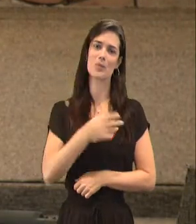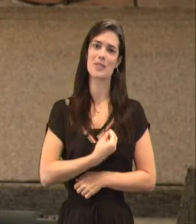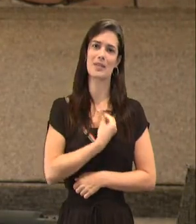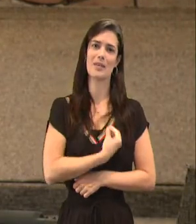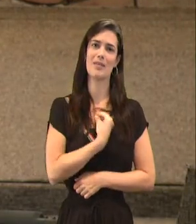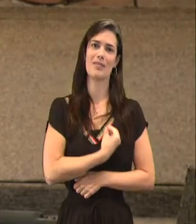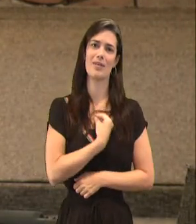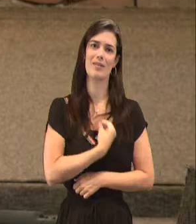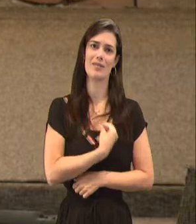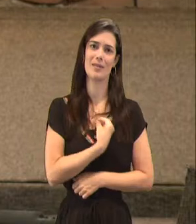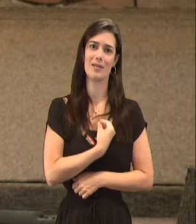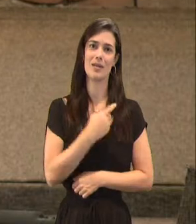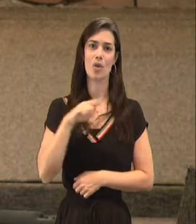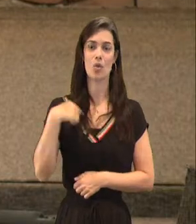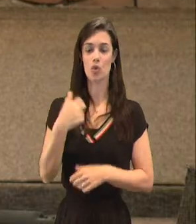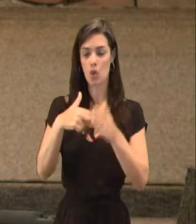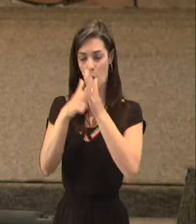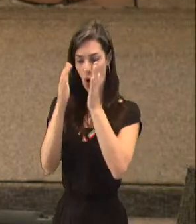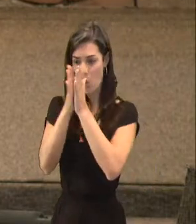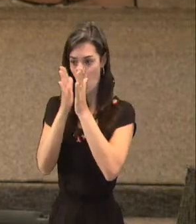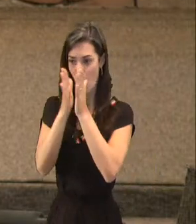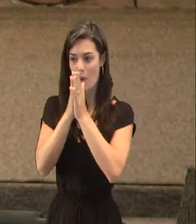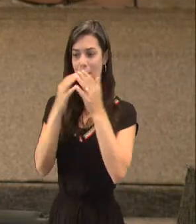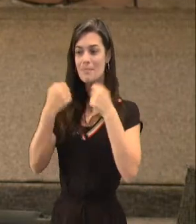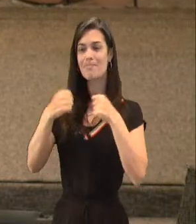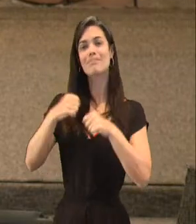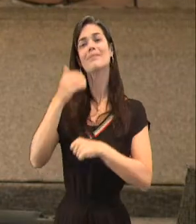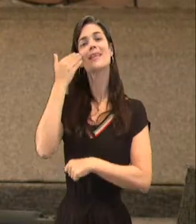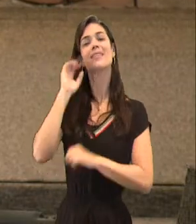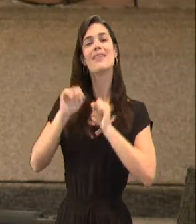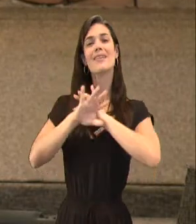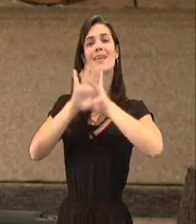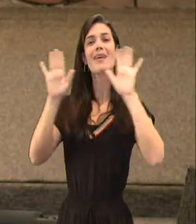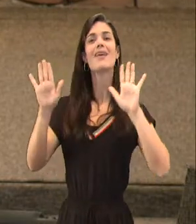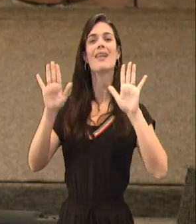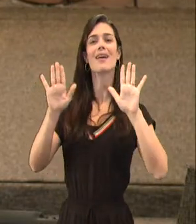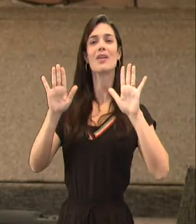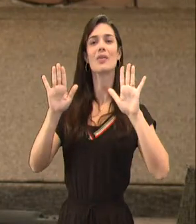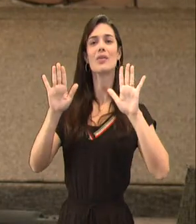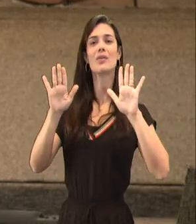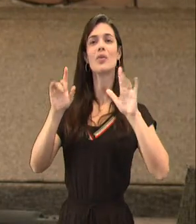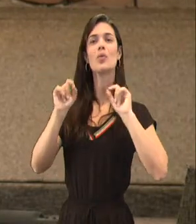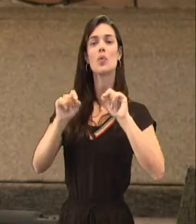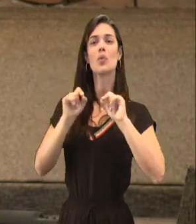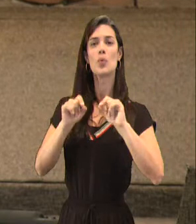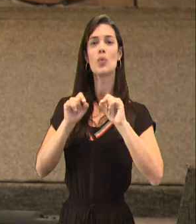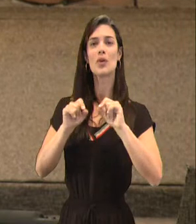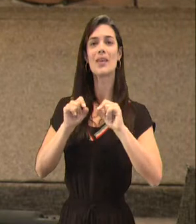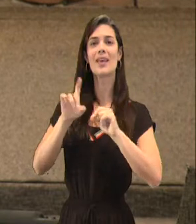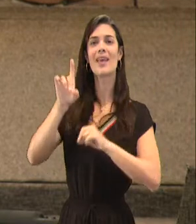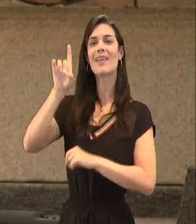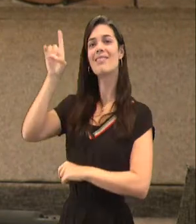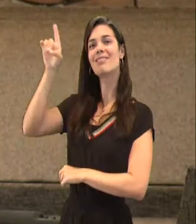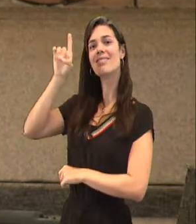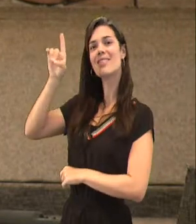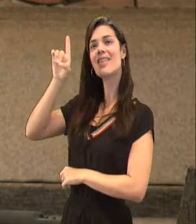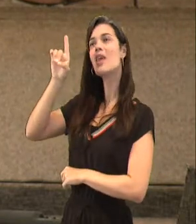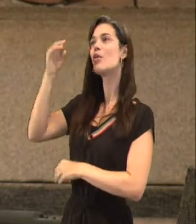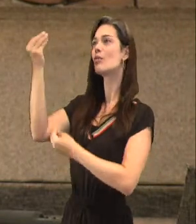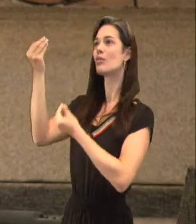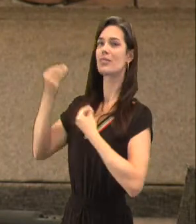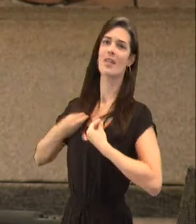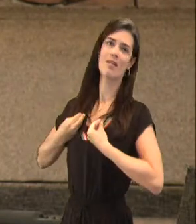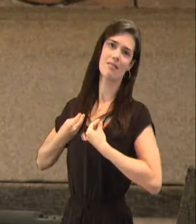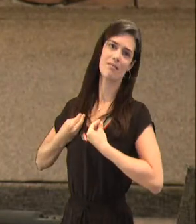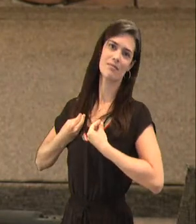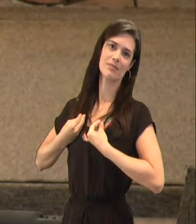eu e você oramos, nós temos que orar também com essa sobriedade, reconhecendo que o Senhor é o nosso provedor, dele